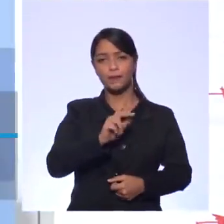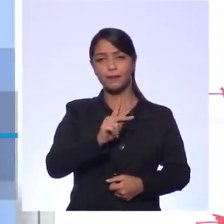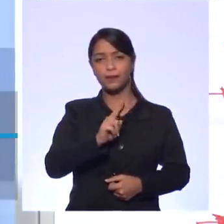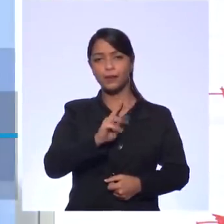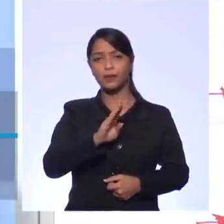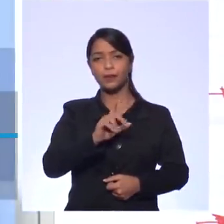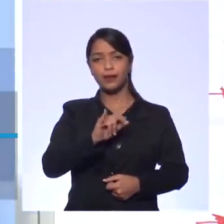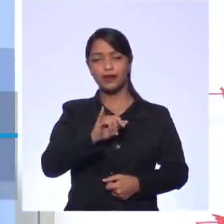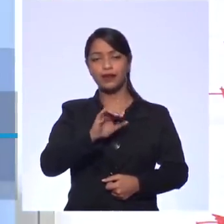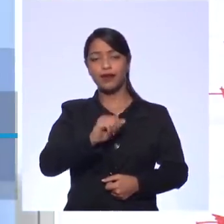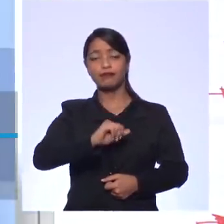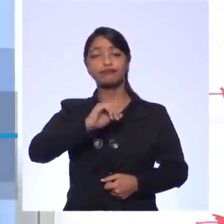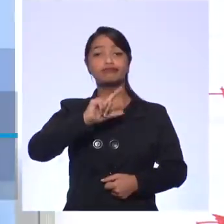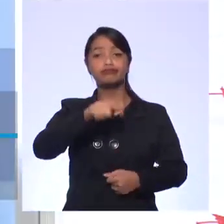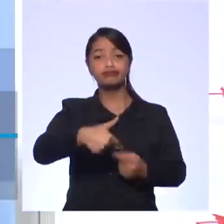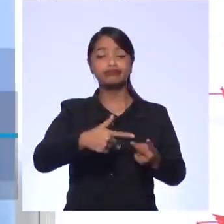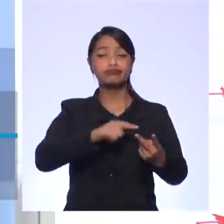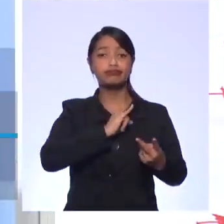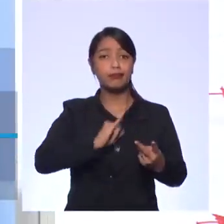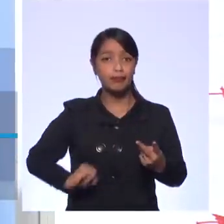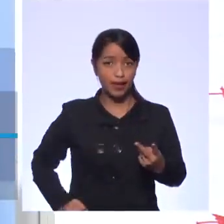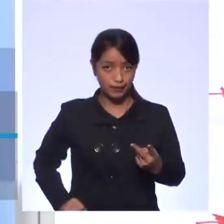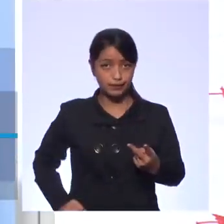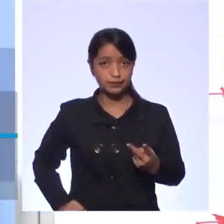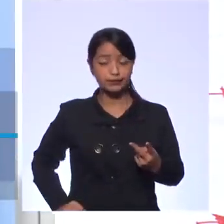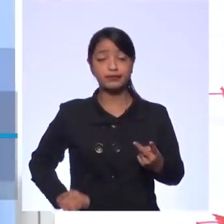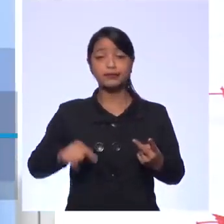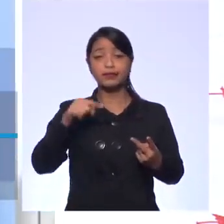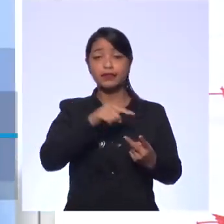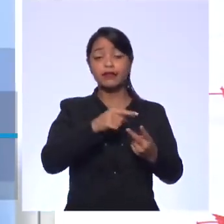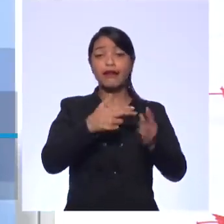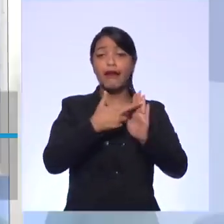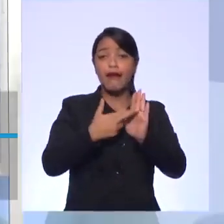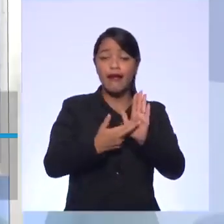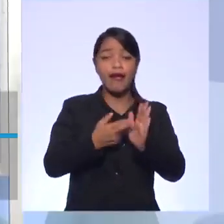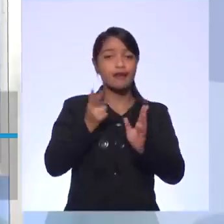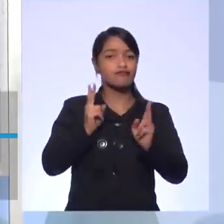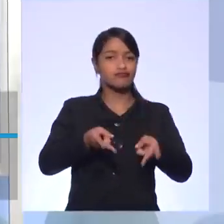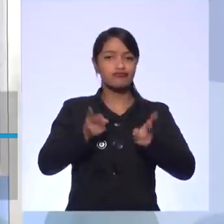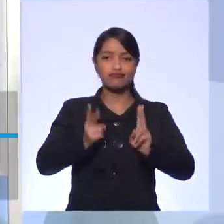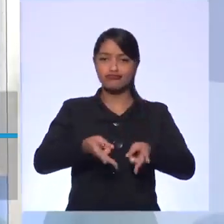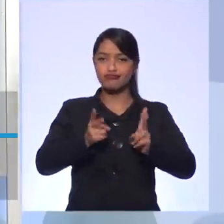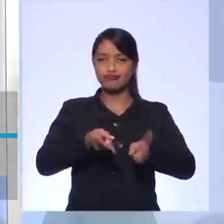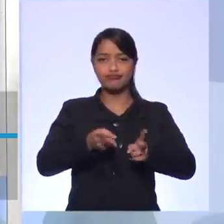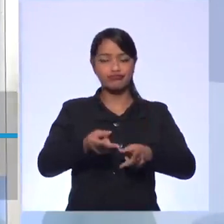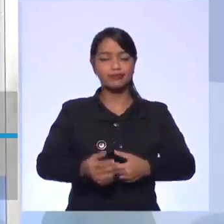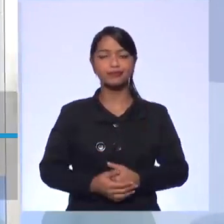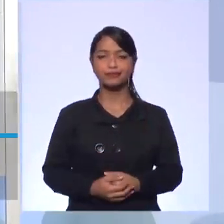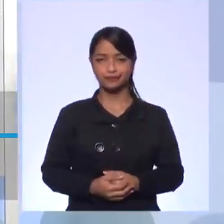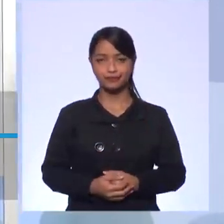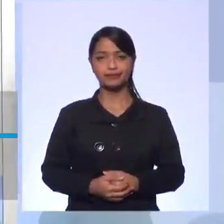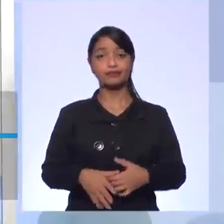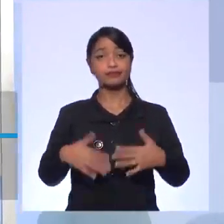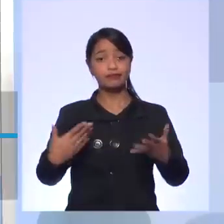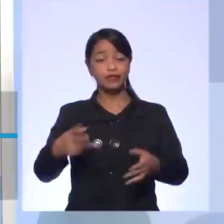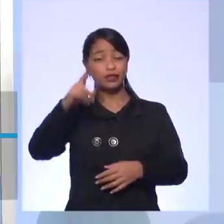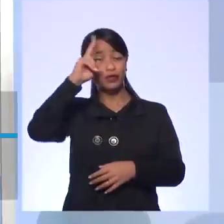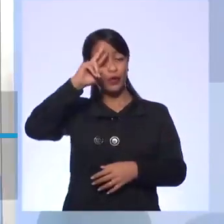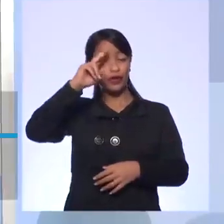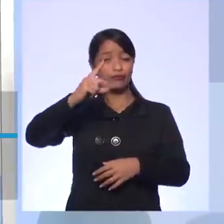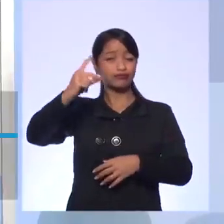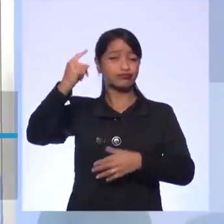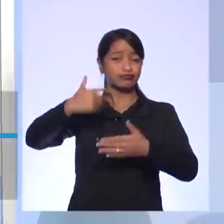essa classificação de quem vai ser cidadão, ela permanece. Está bem? Então, nós temos aí, dentro da história